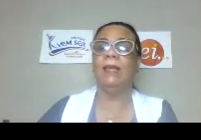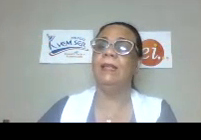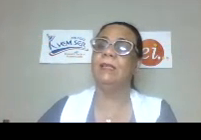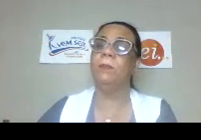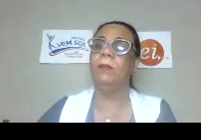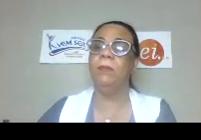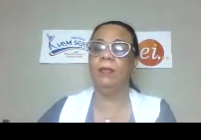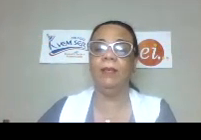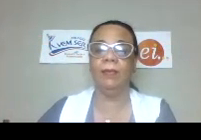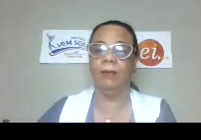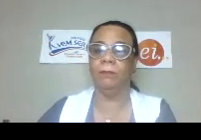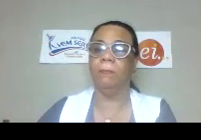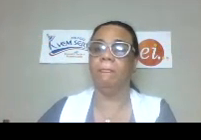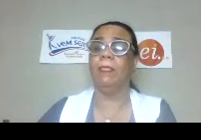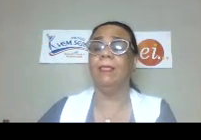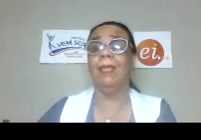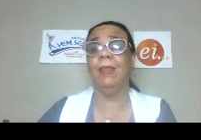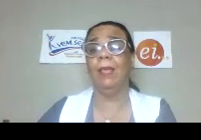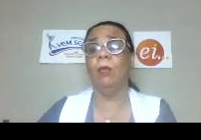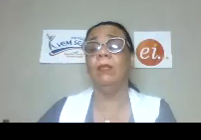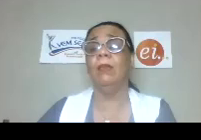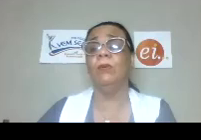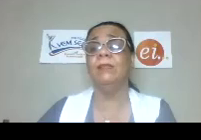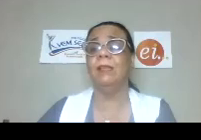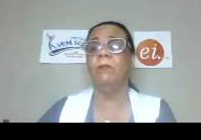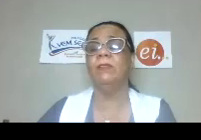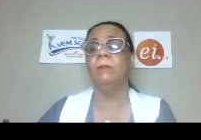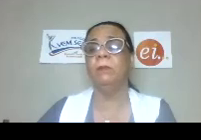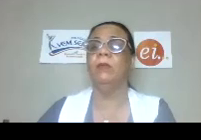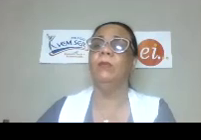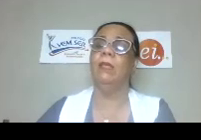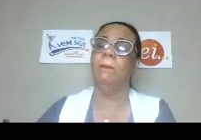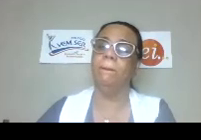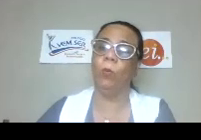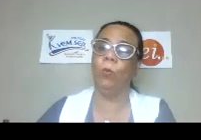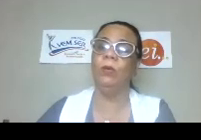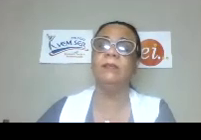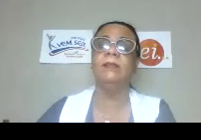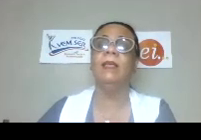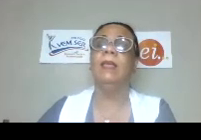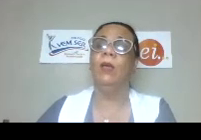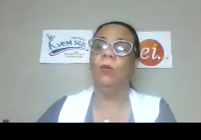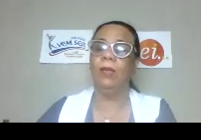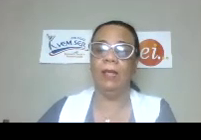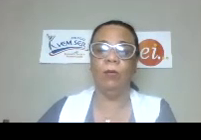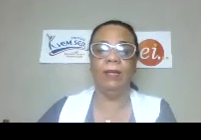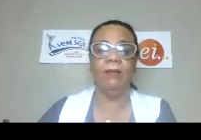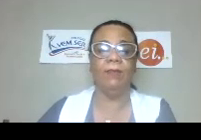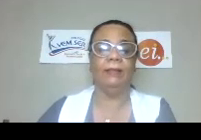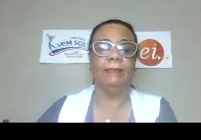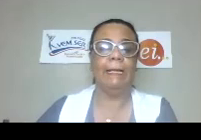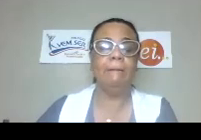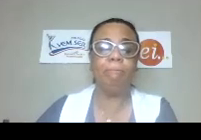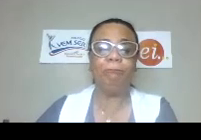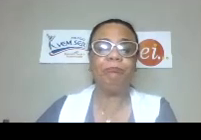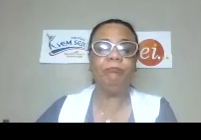que assinalar essa primeira aqui. Terão que sempre fazer primeiro, depois olhar a aula